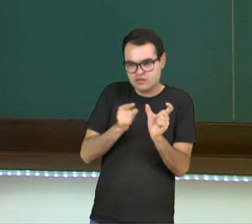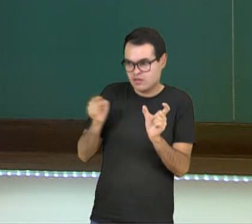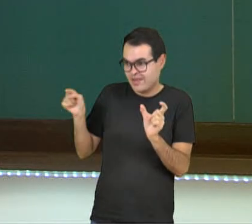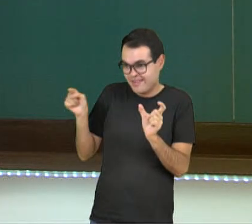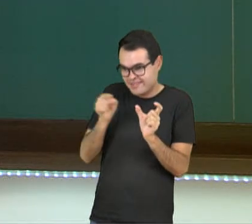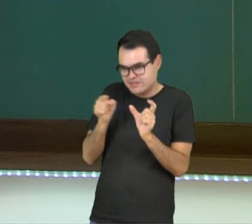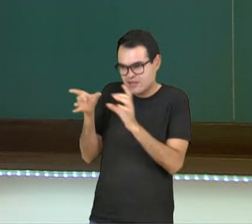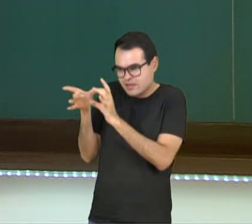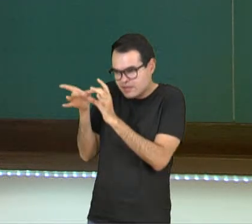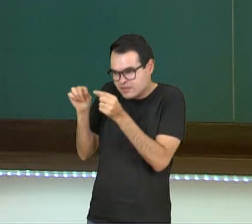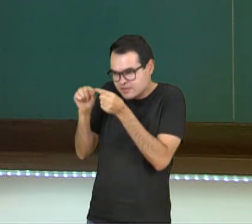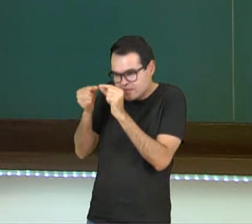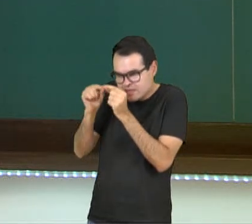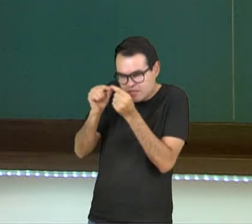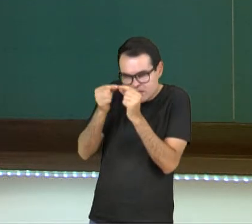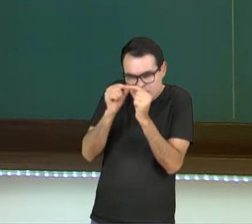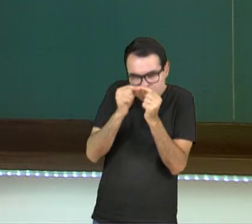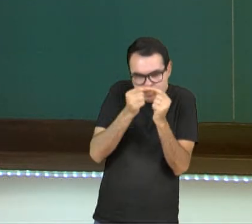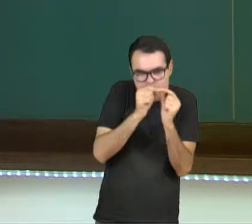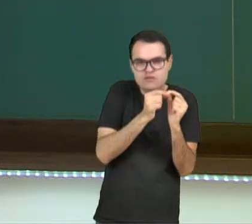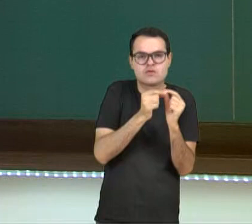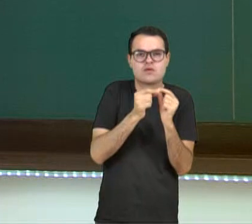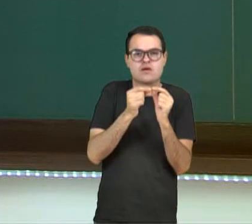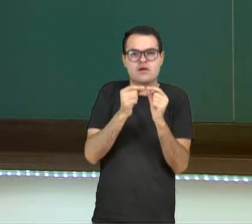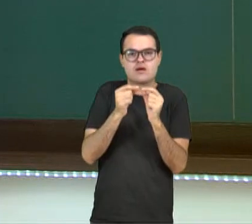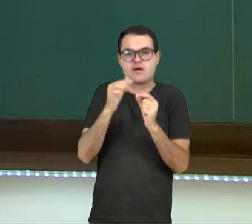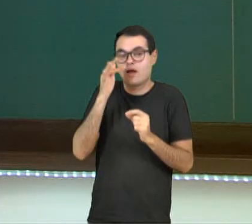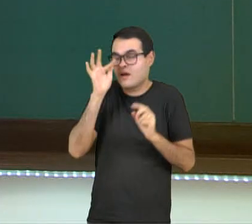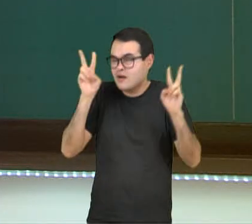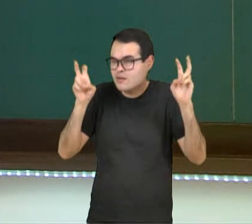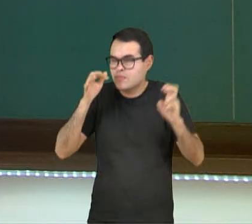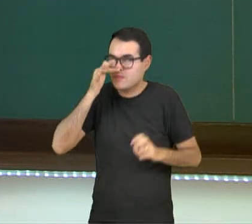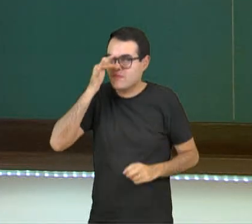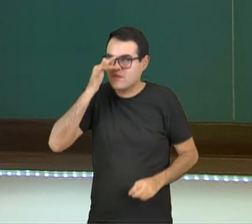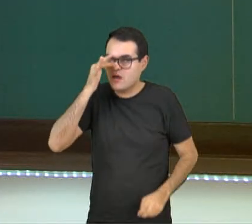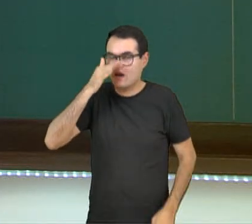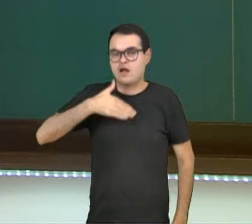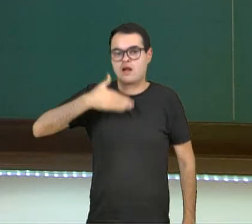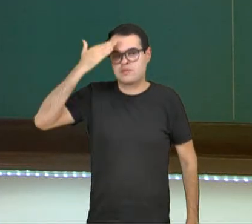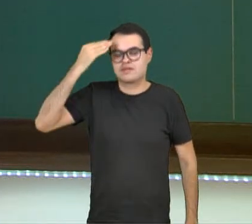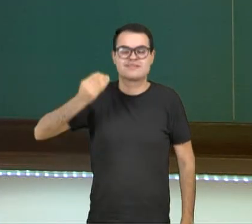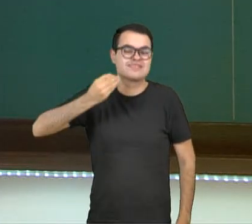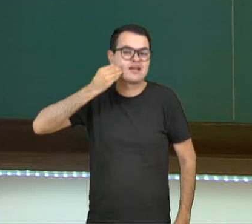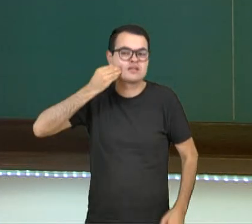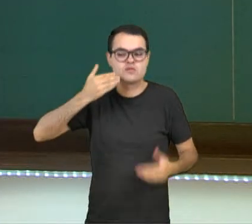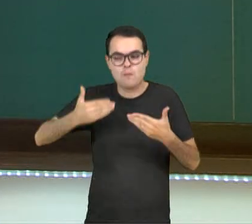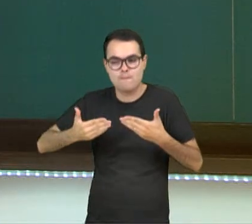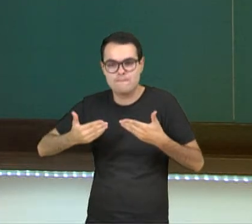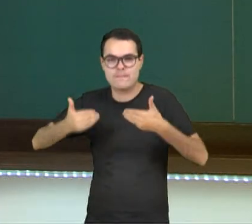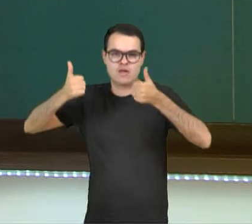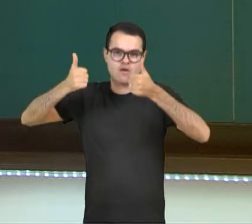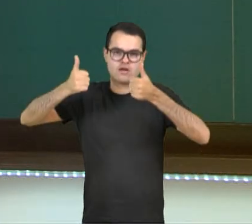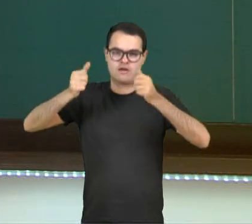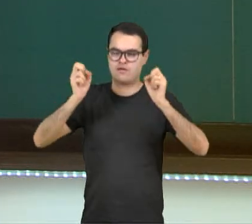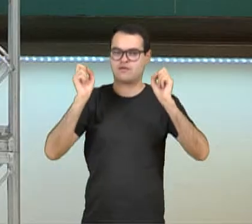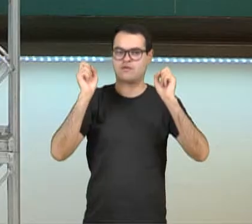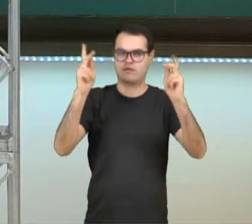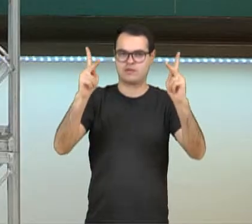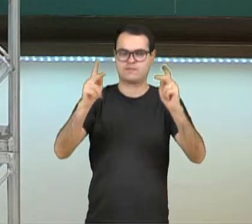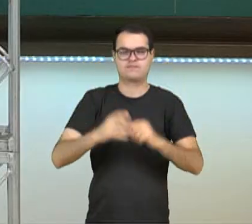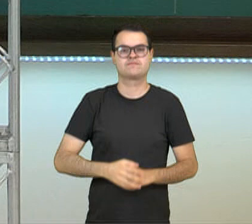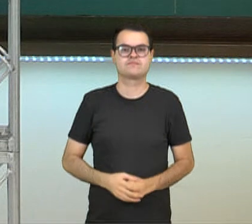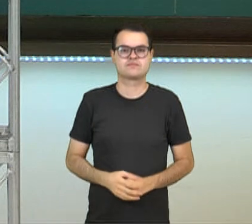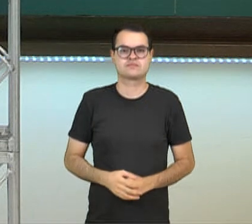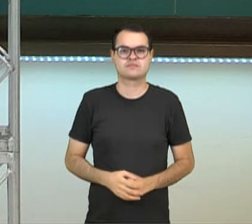ligados, tá bom? À Primavera Árabe, ao conflito e tentando uma melhoria, ok? Aqui